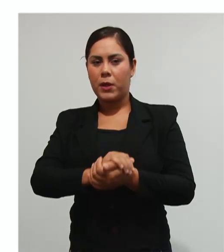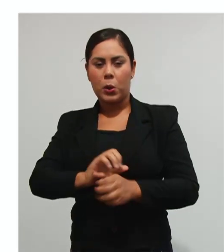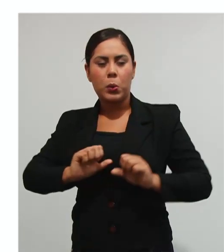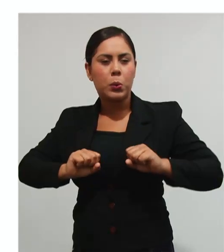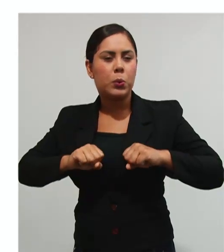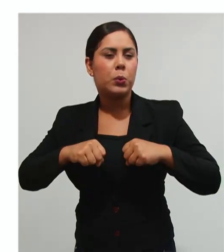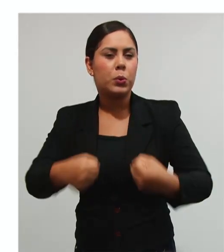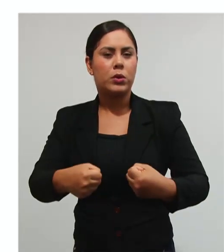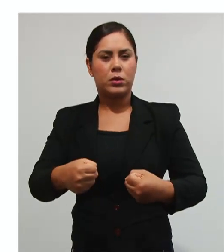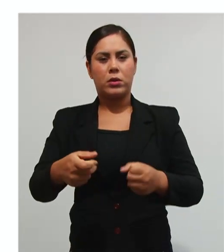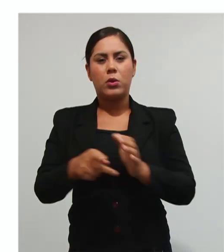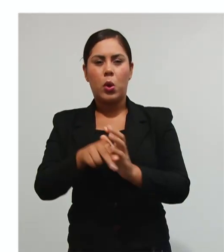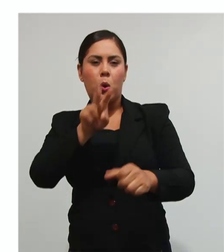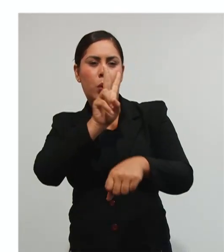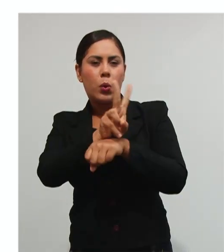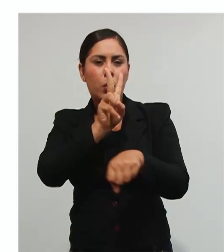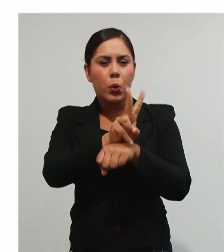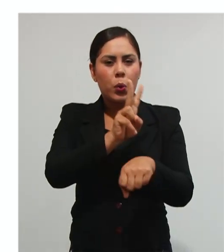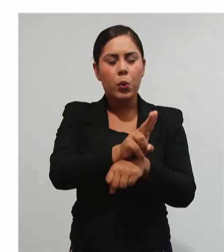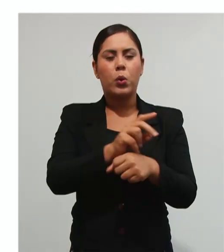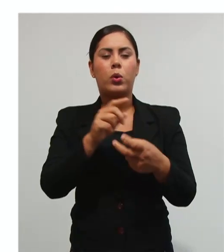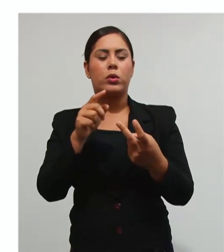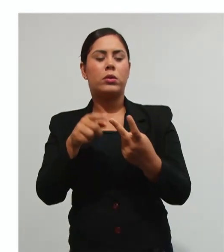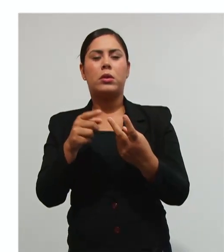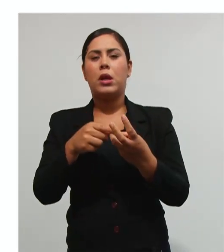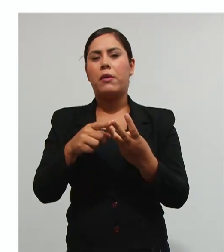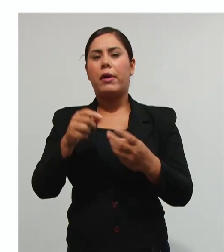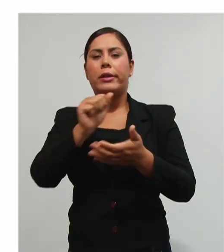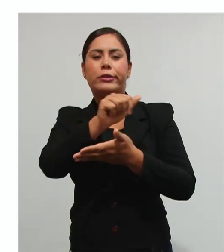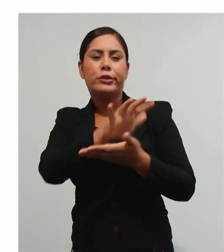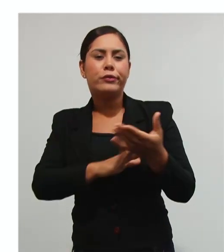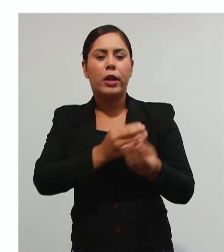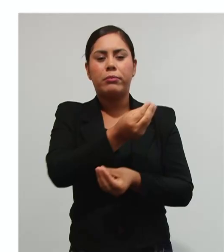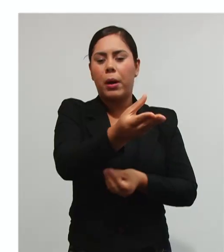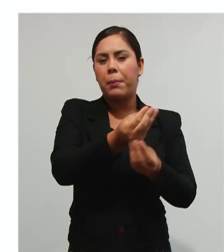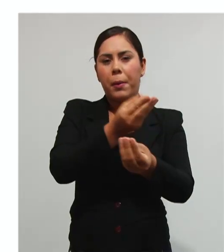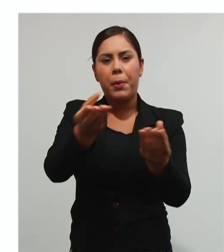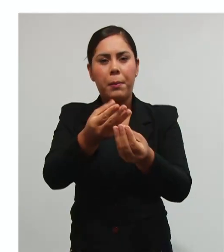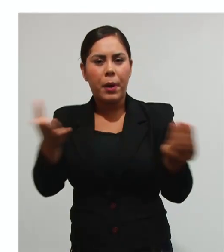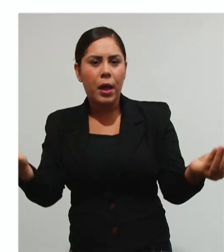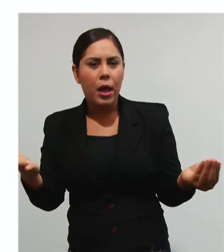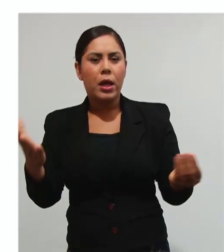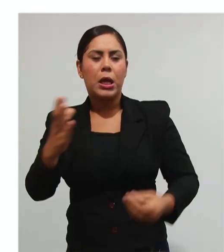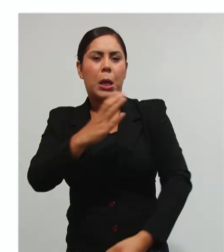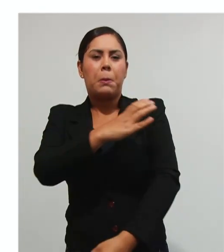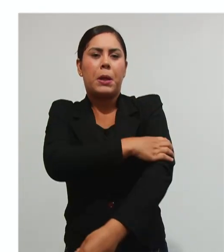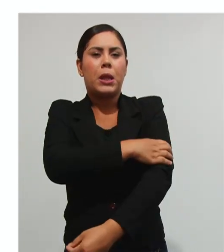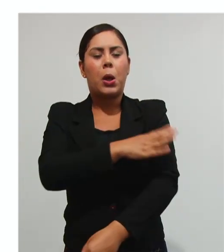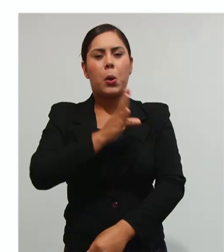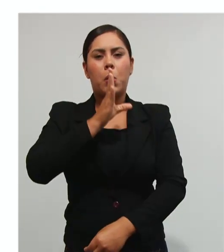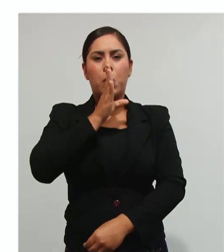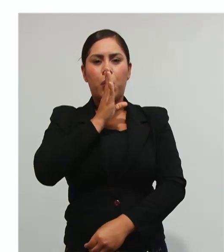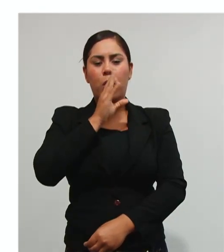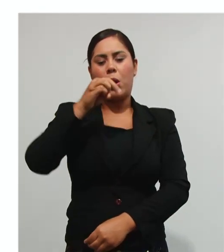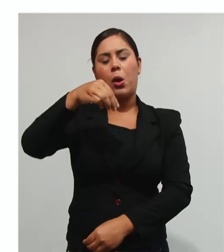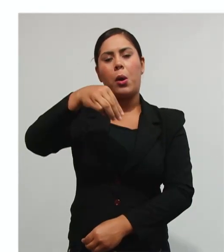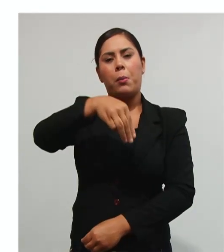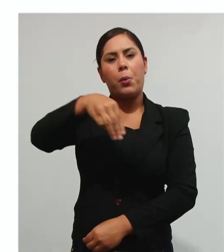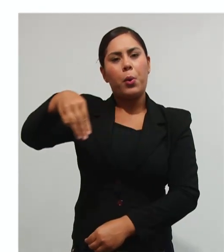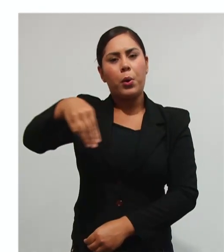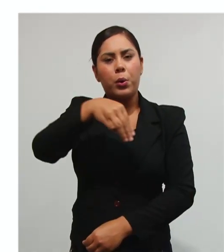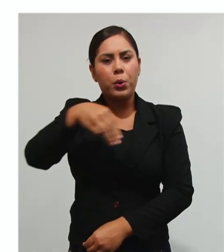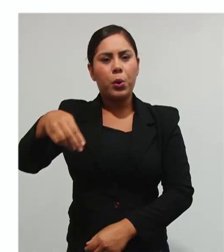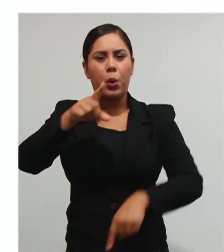encorajador, guardião, distribuidor de tarefas, capitão silencioso, monitor de